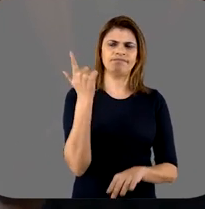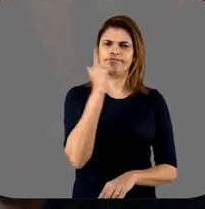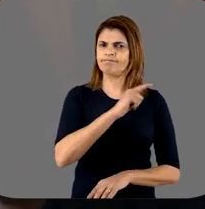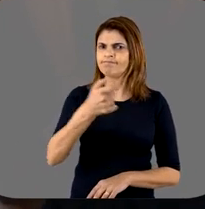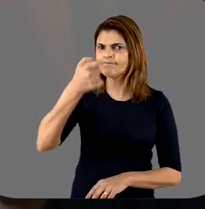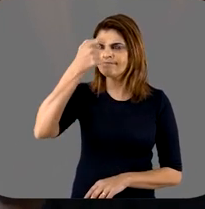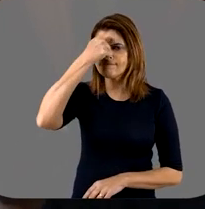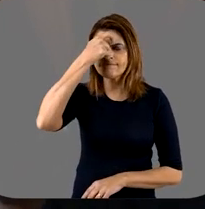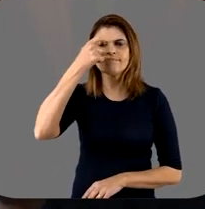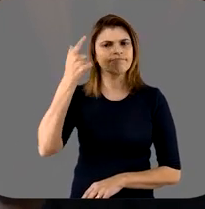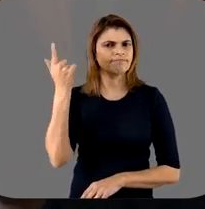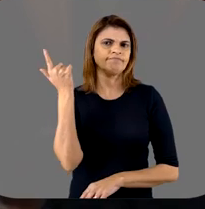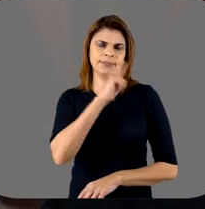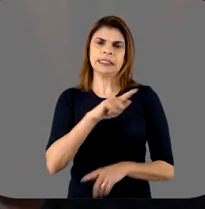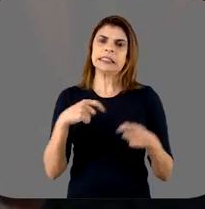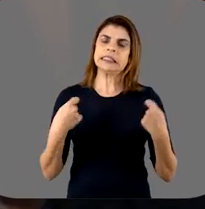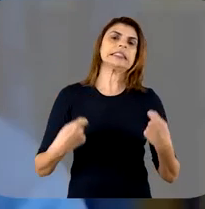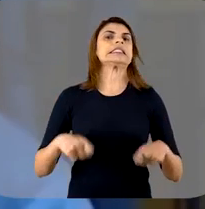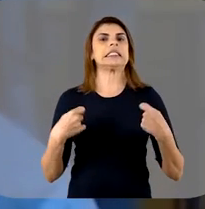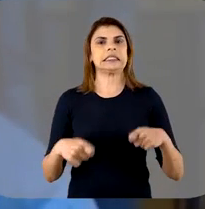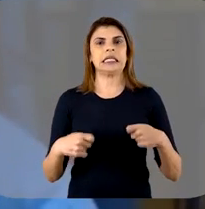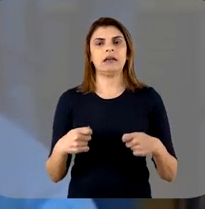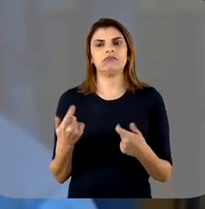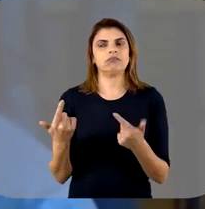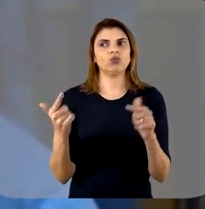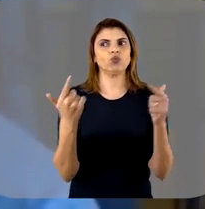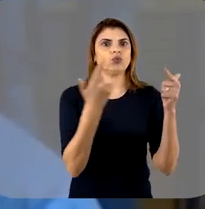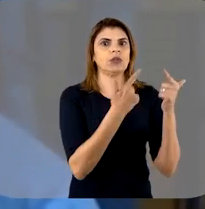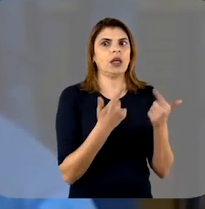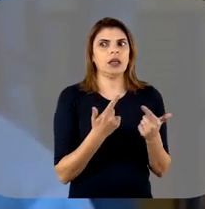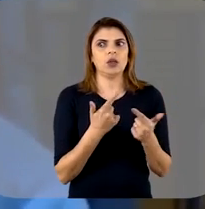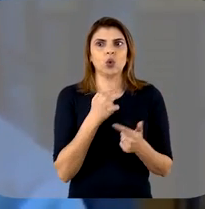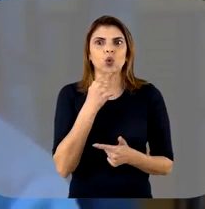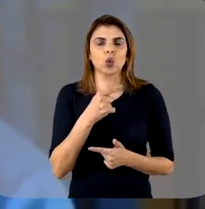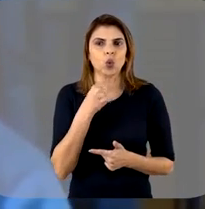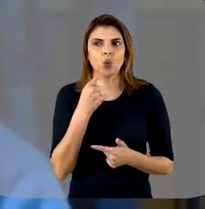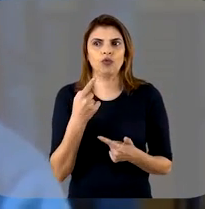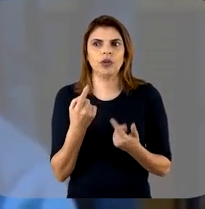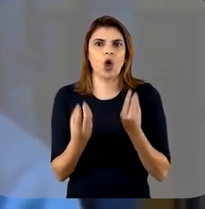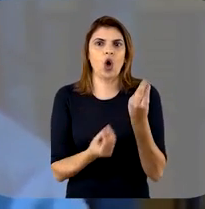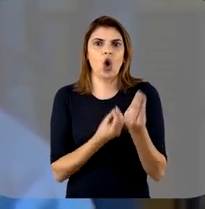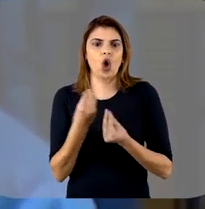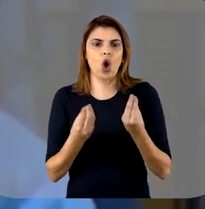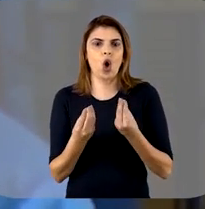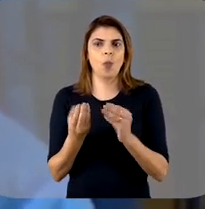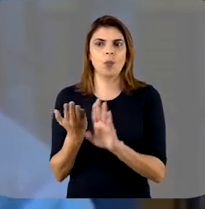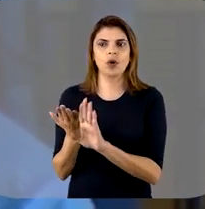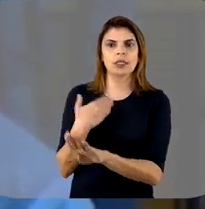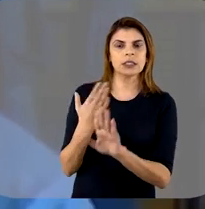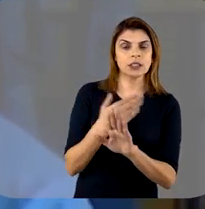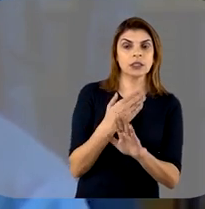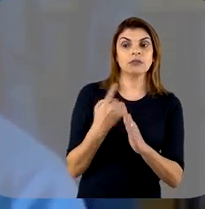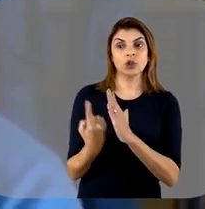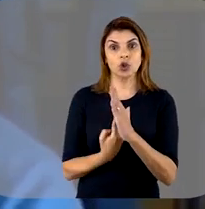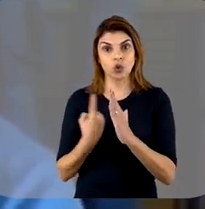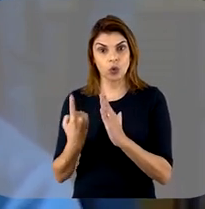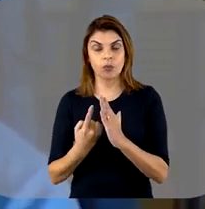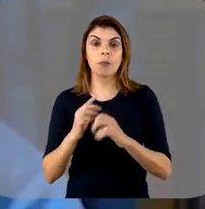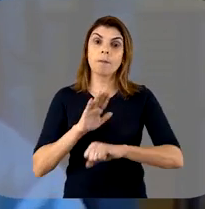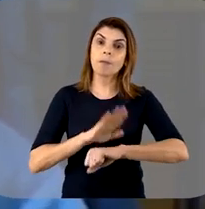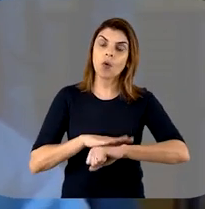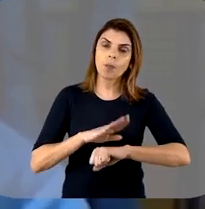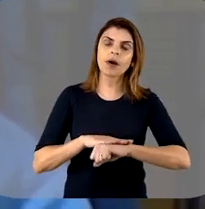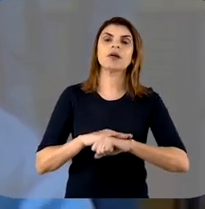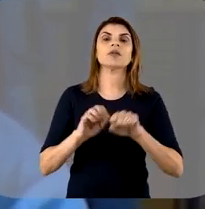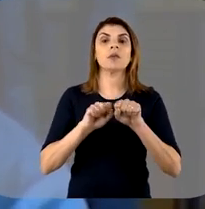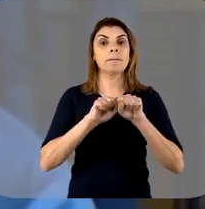epidemia, né? E necessária. Não há nenhuma dúvida de que ela é necessária, né? Em determinados momentos da pandemia.